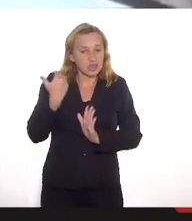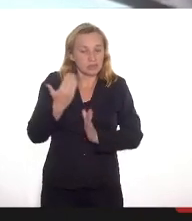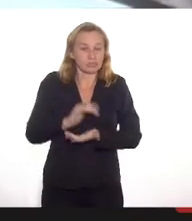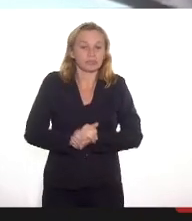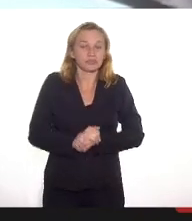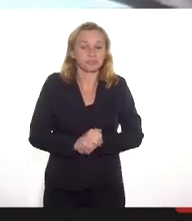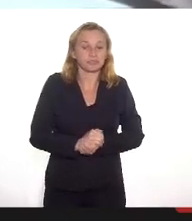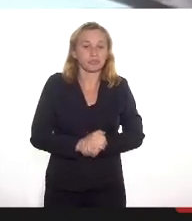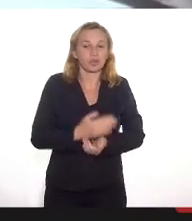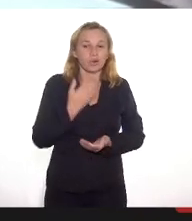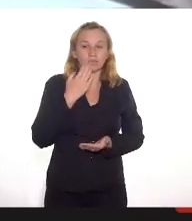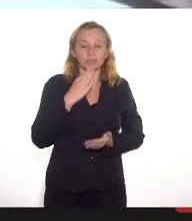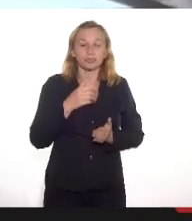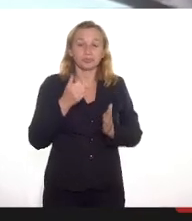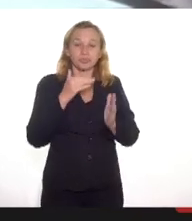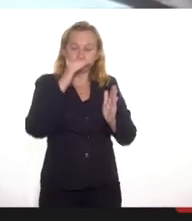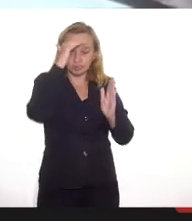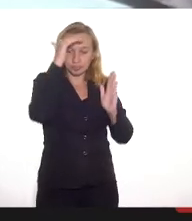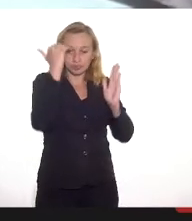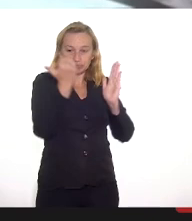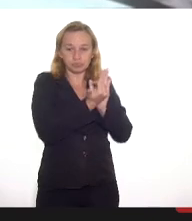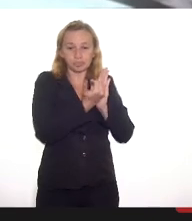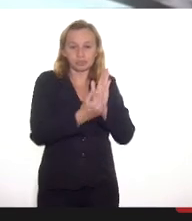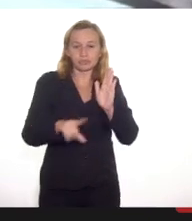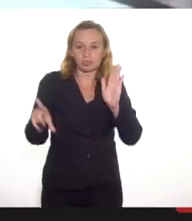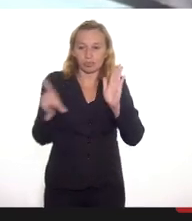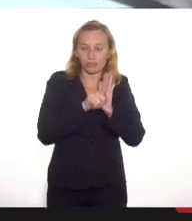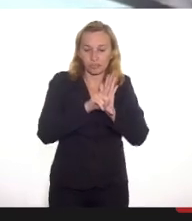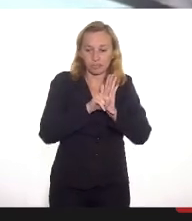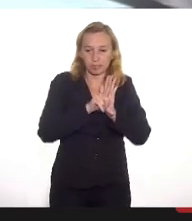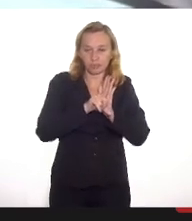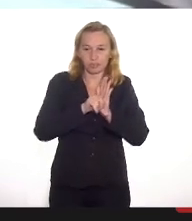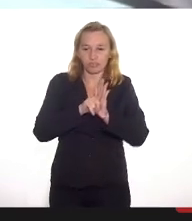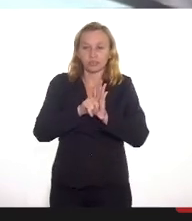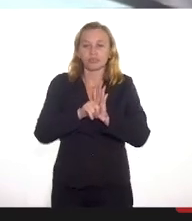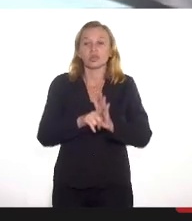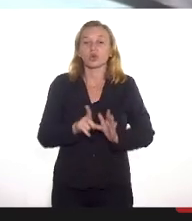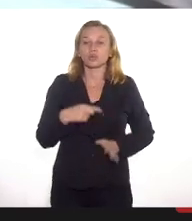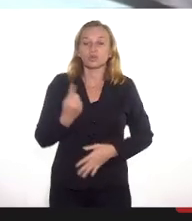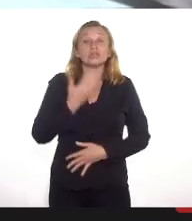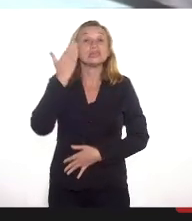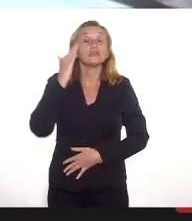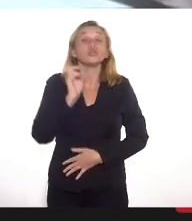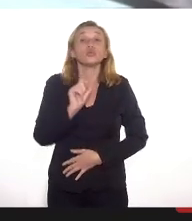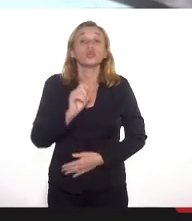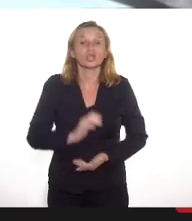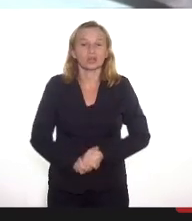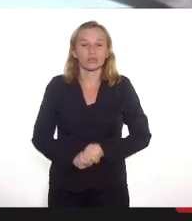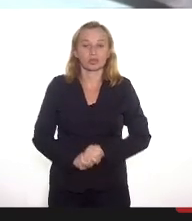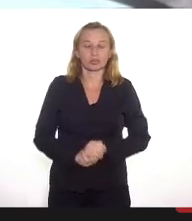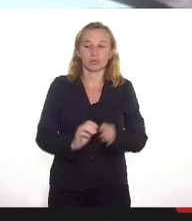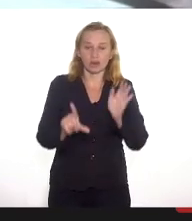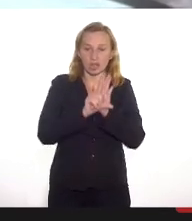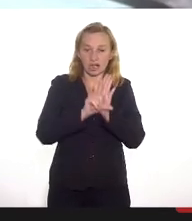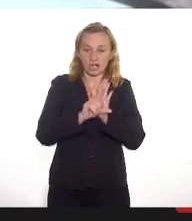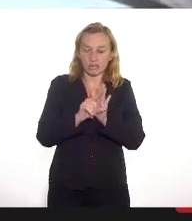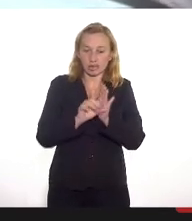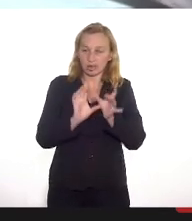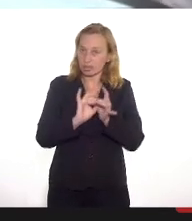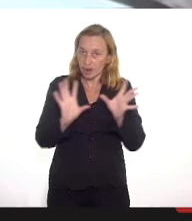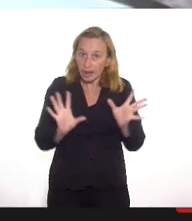outra cumprimento das leis a aproximação das vezes a gente escrever isso que eu não lembro aplicativos